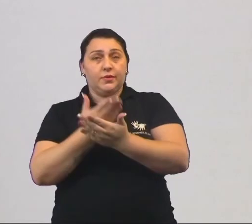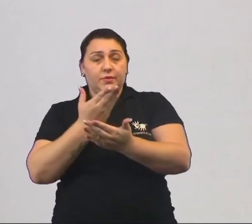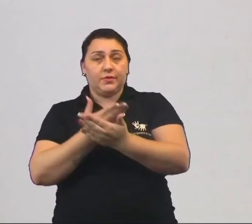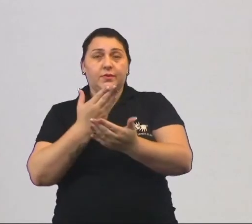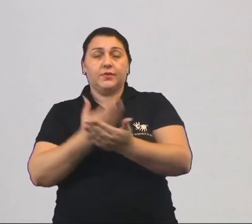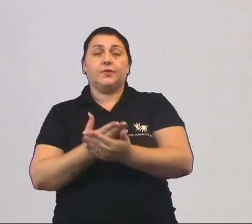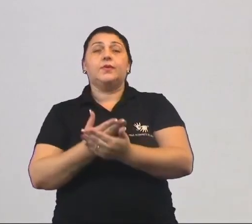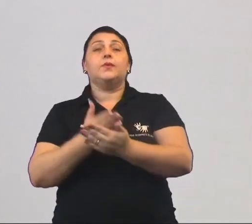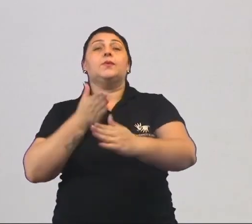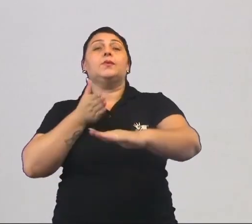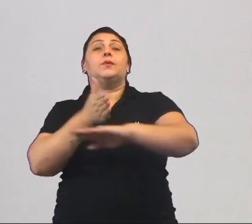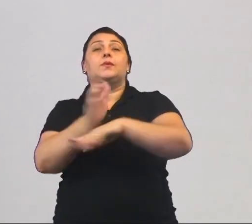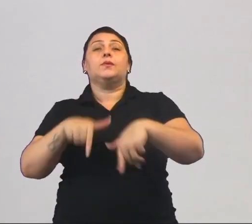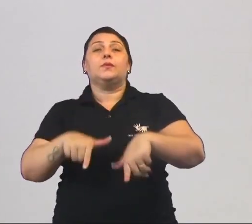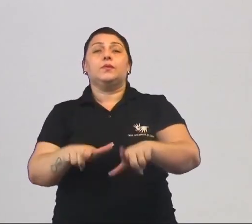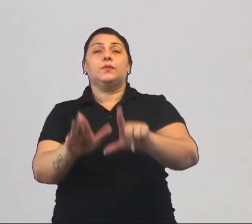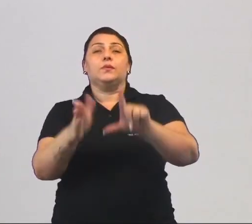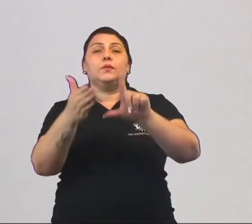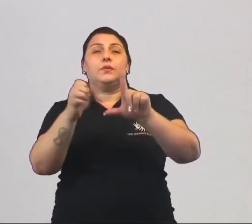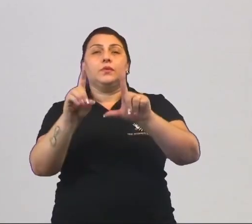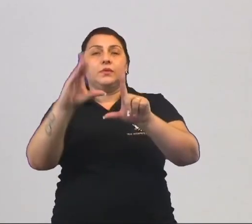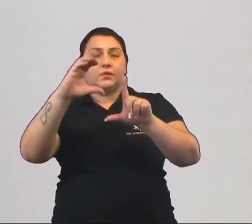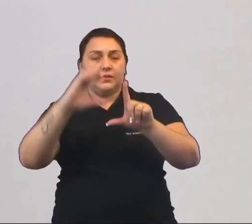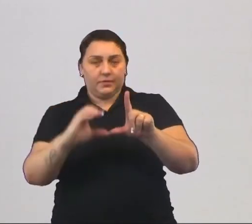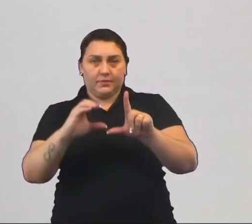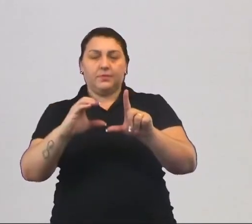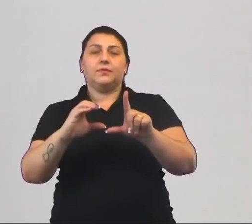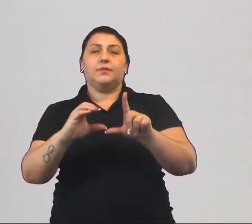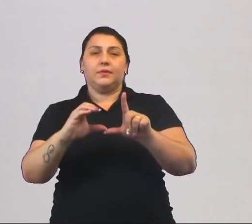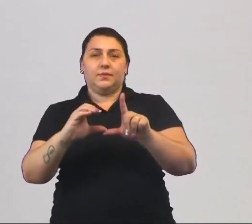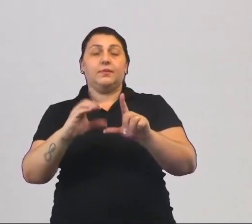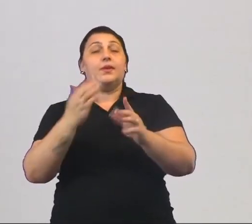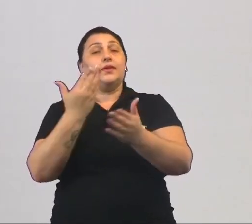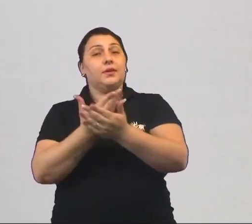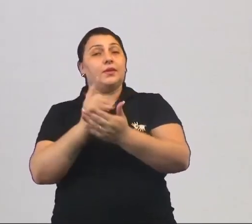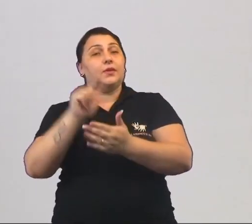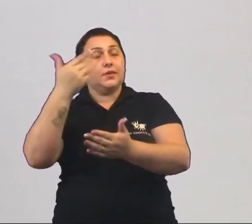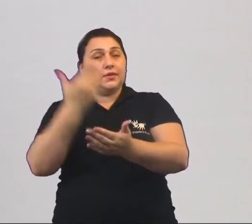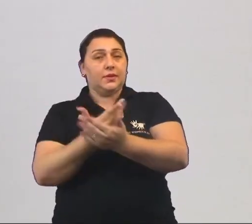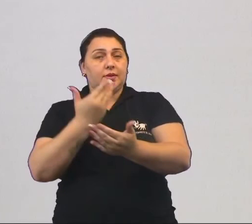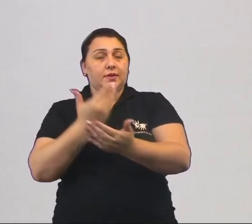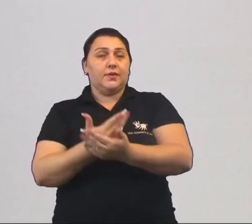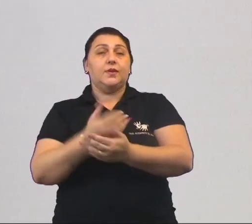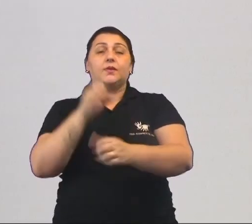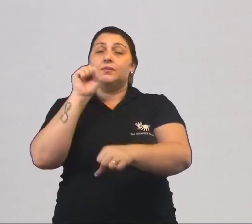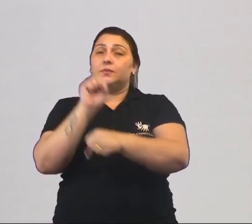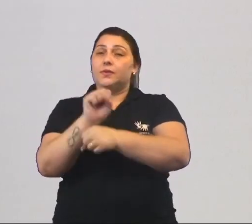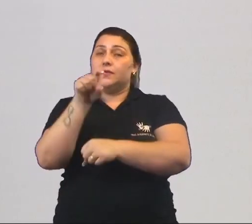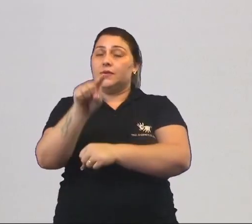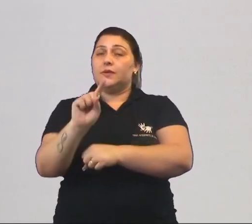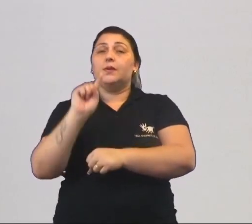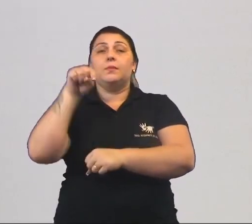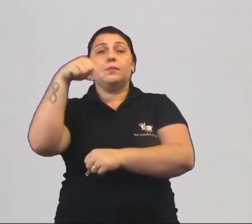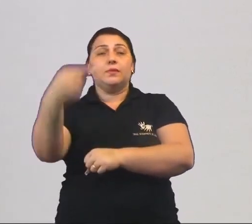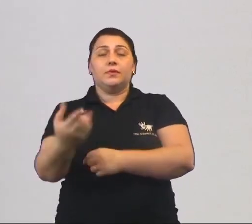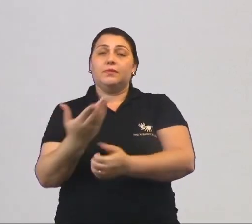estudando acessando a nossa plataforma Eduque para essa e outras aulas. Eu espero